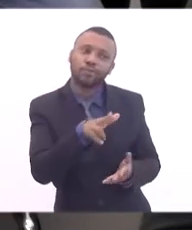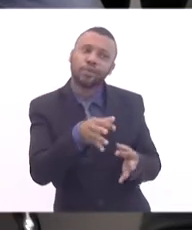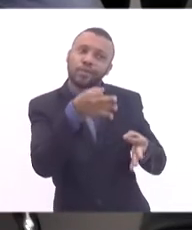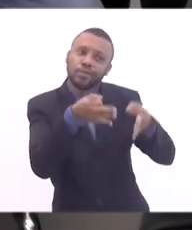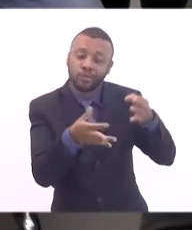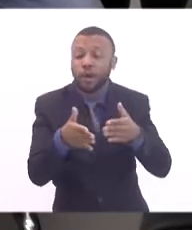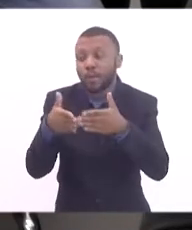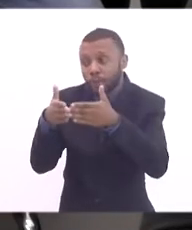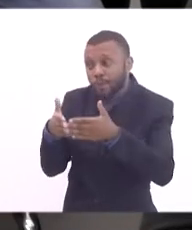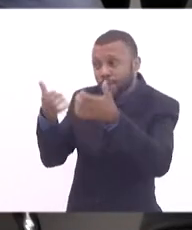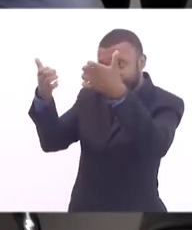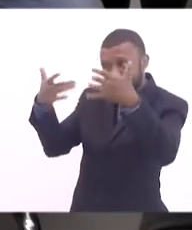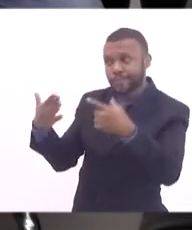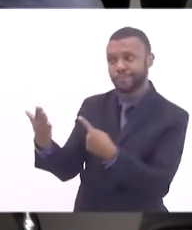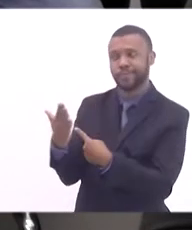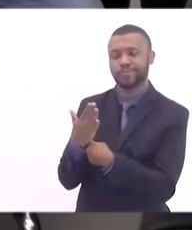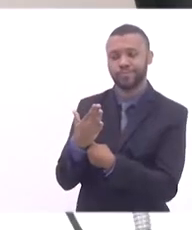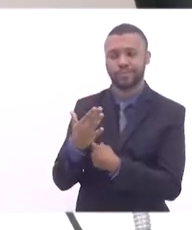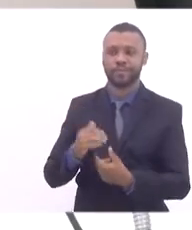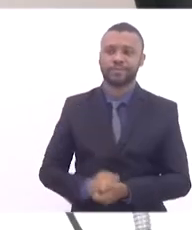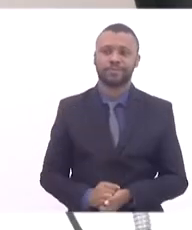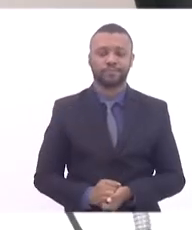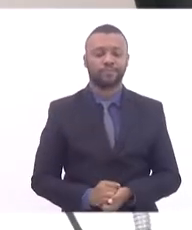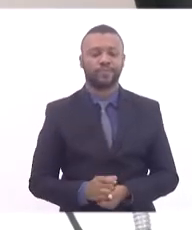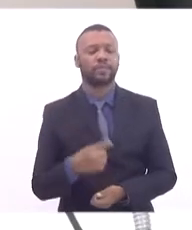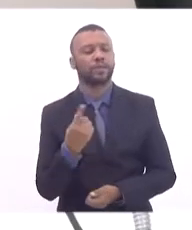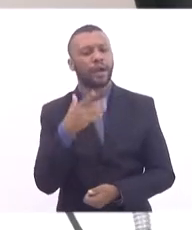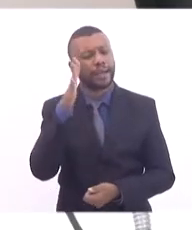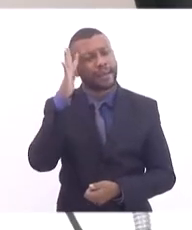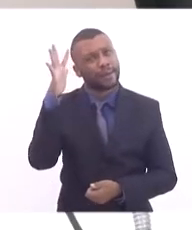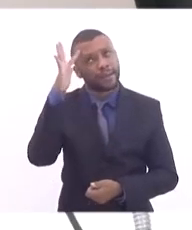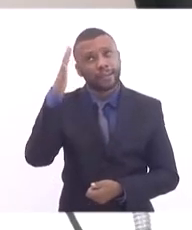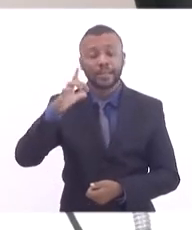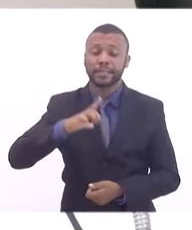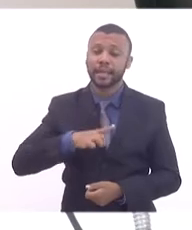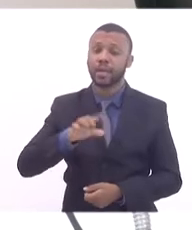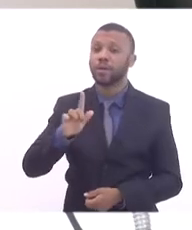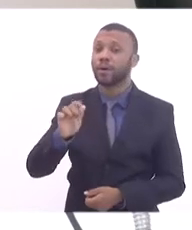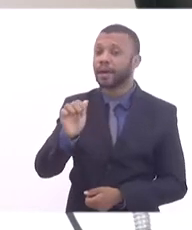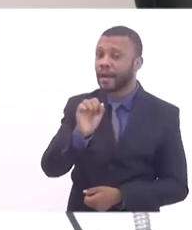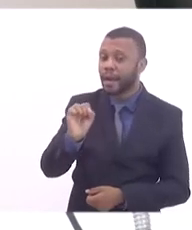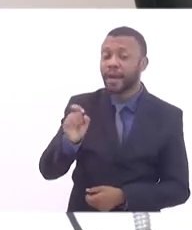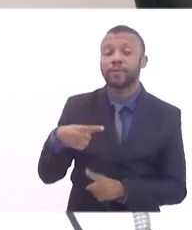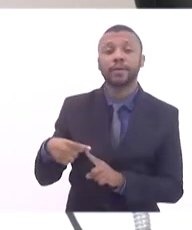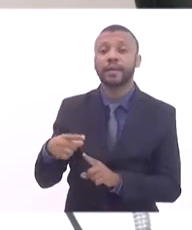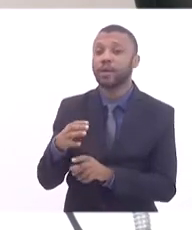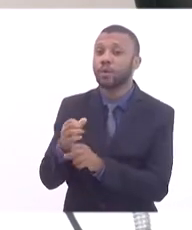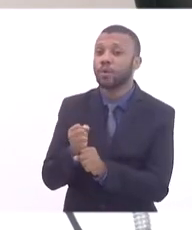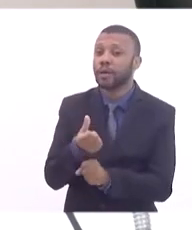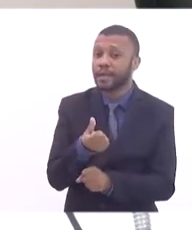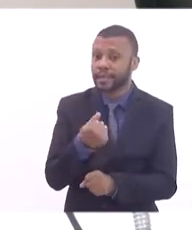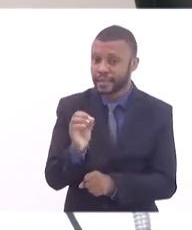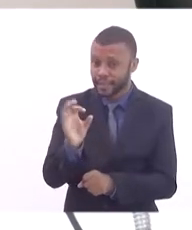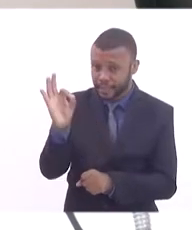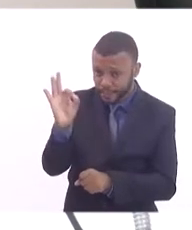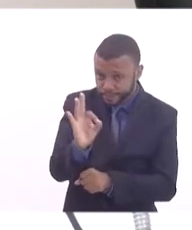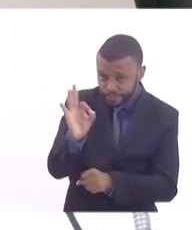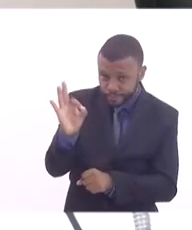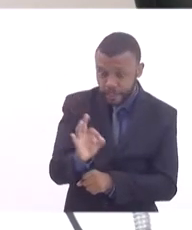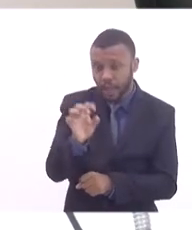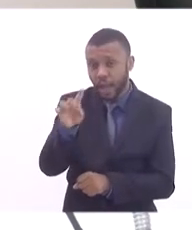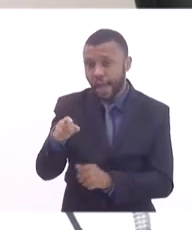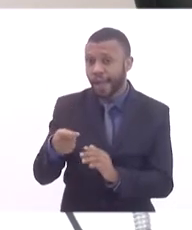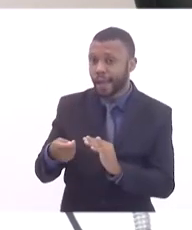então por favor a gente imagina que tem o gás né porque sessenta por cento em região é reinjetado